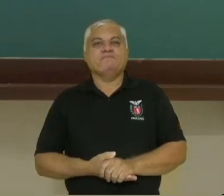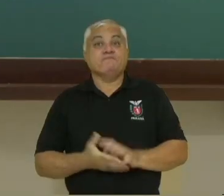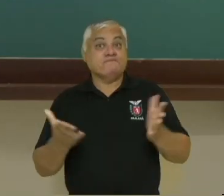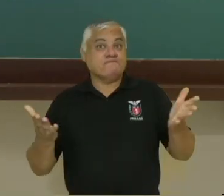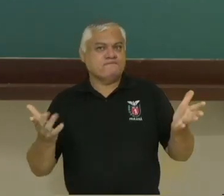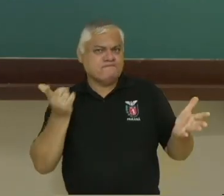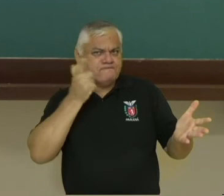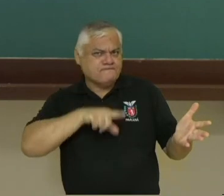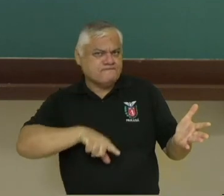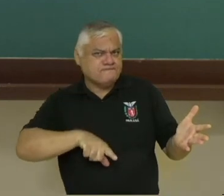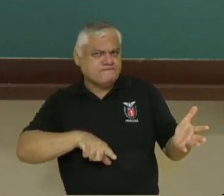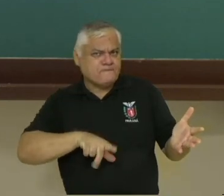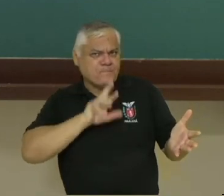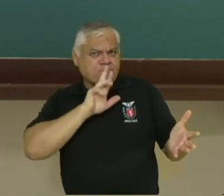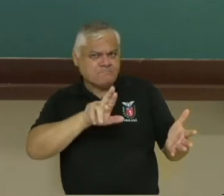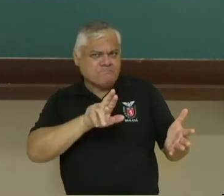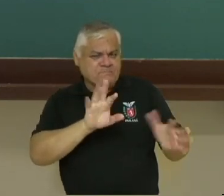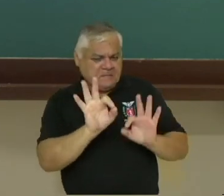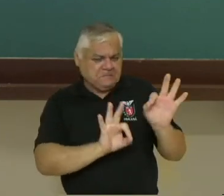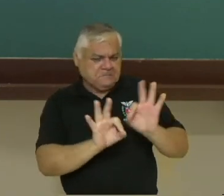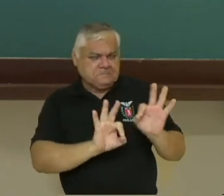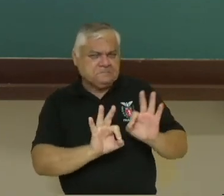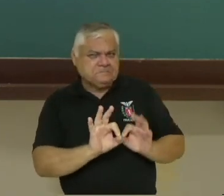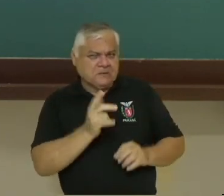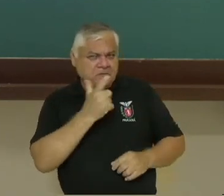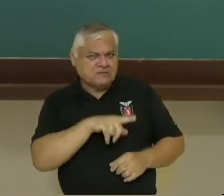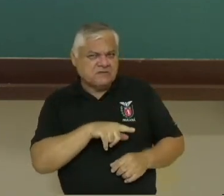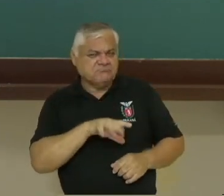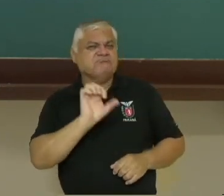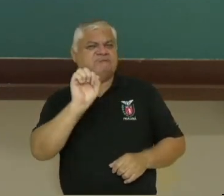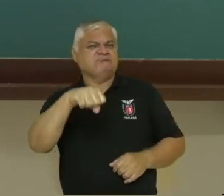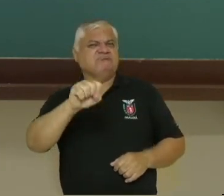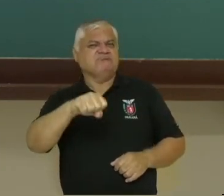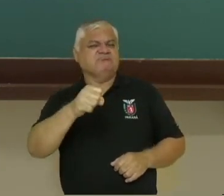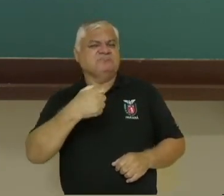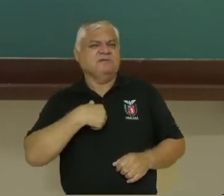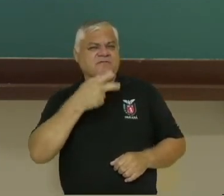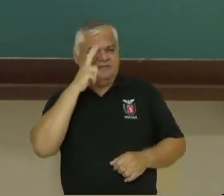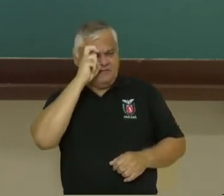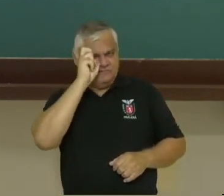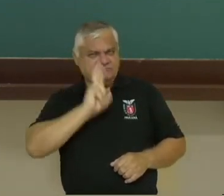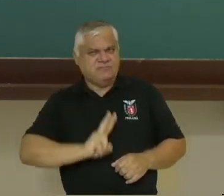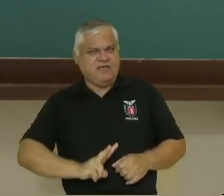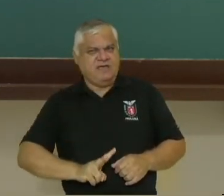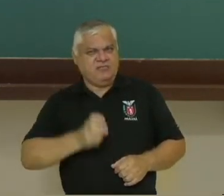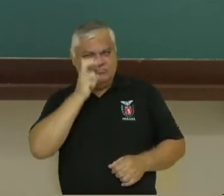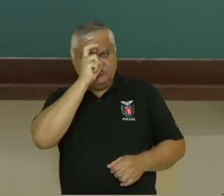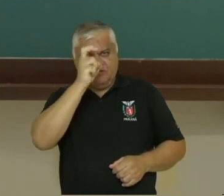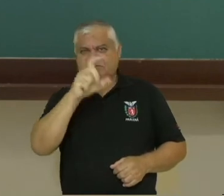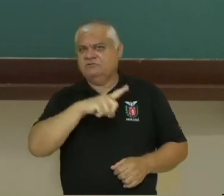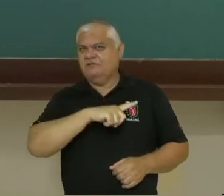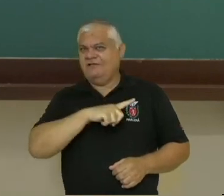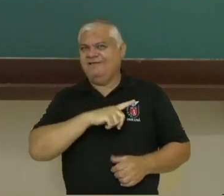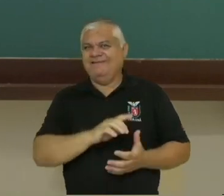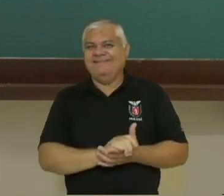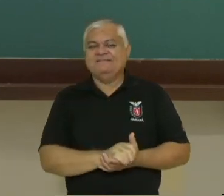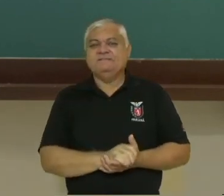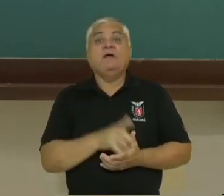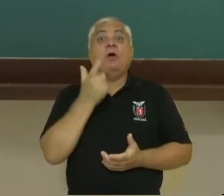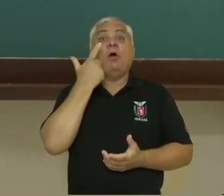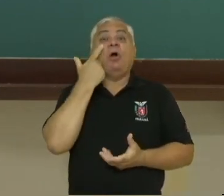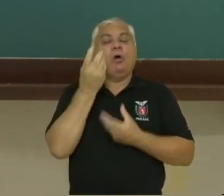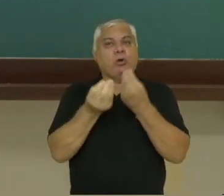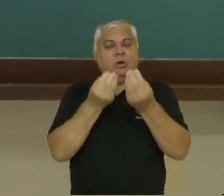E aí, conseguiram resolver o negócio aí, cara? Eu acho que sim, né? Você deve ter visto, vocês são uns caras espertão, né? Então já fizeram. Então acompanhe comigo aqui, né?